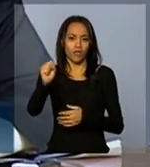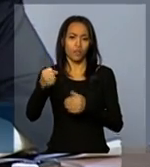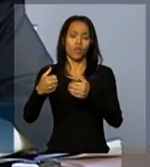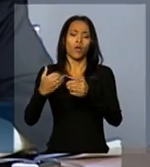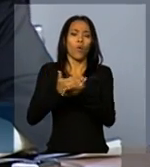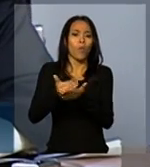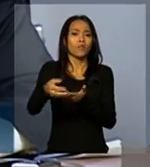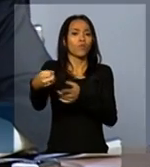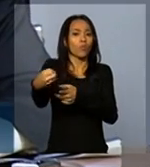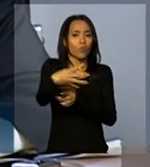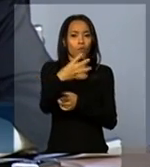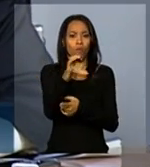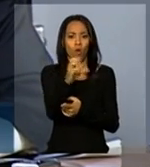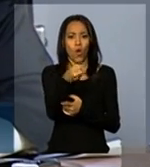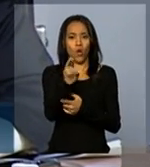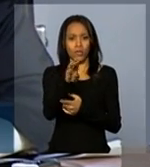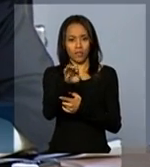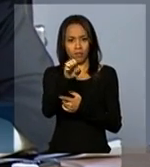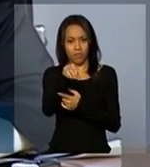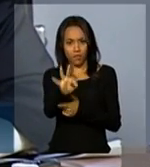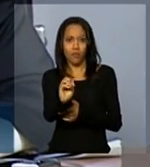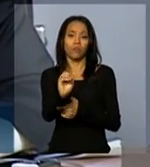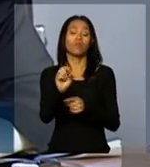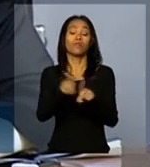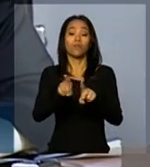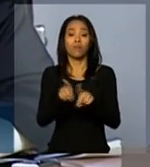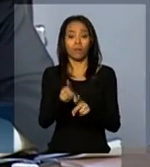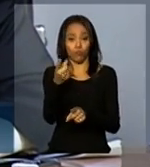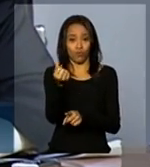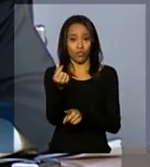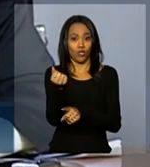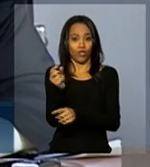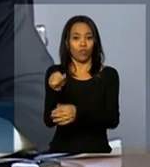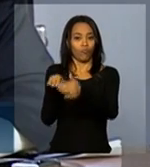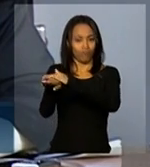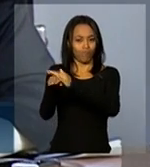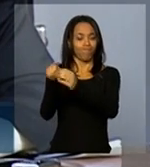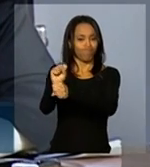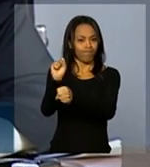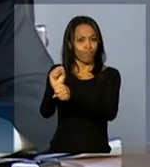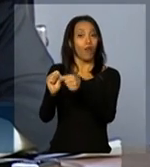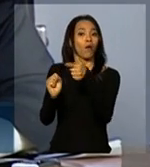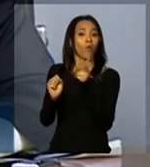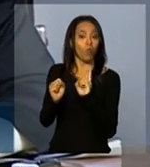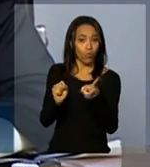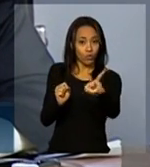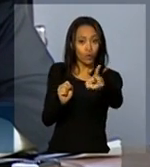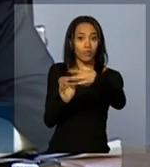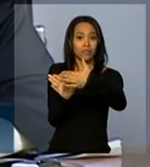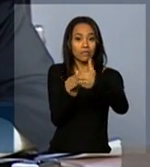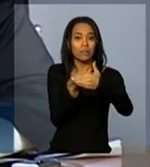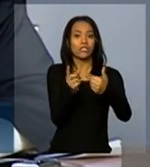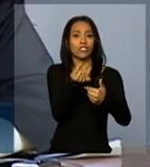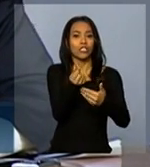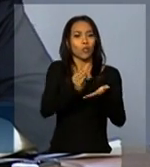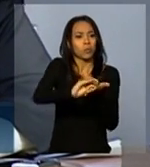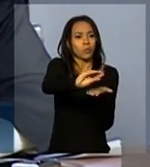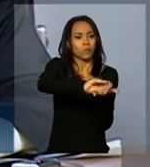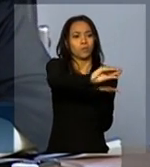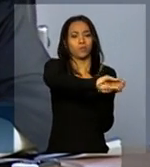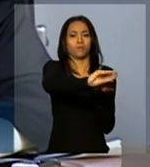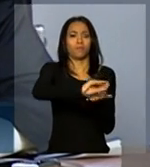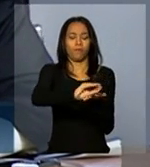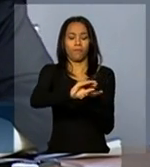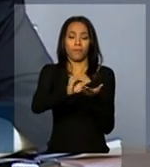2014 e com recursos disponíveis para que esse investimento continue. Aliás, esse